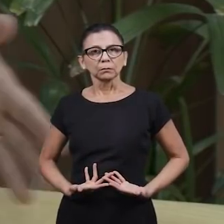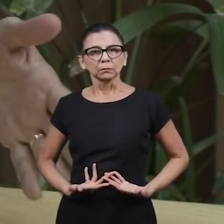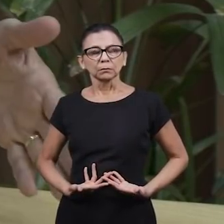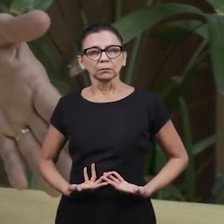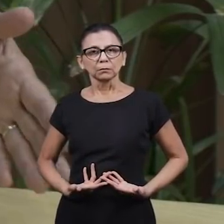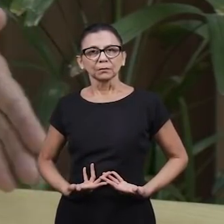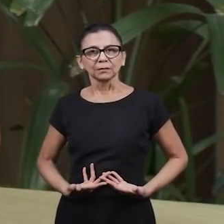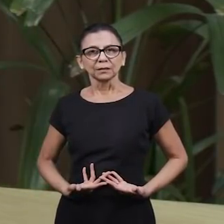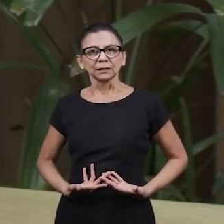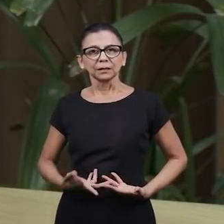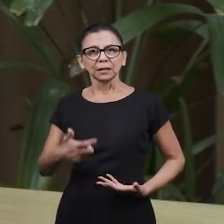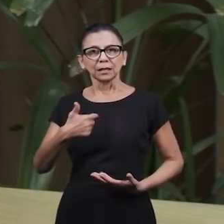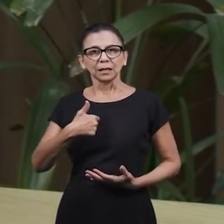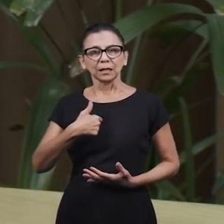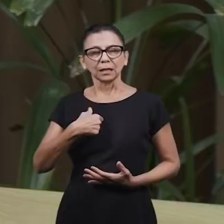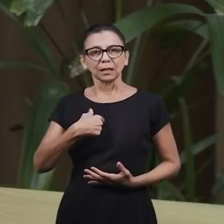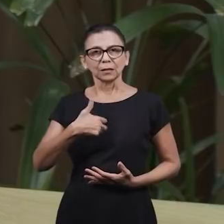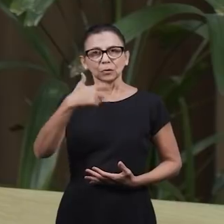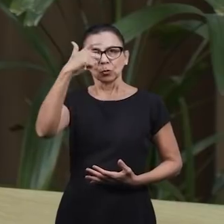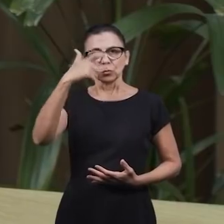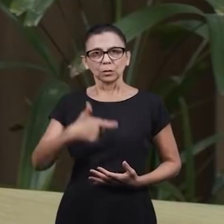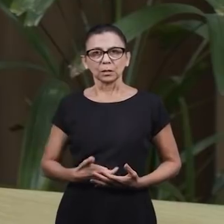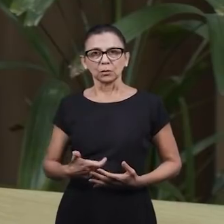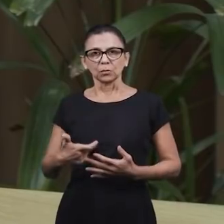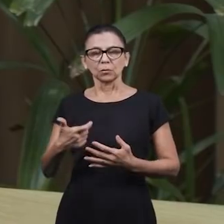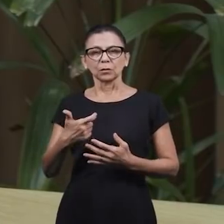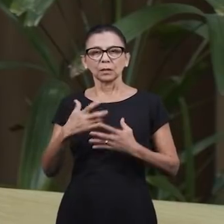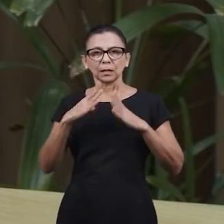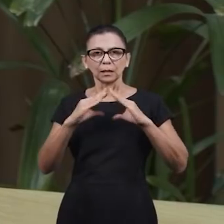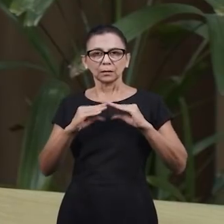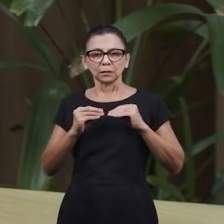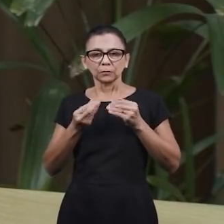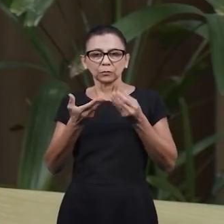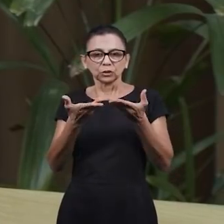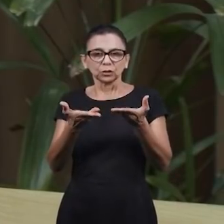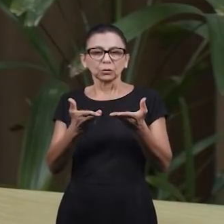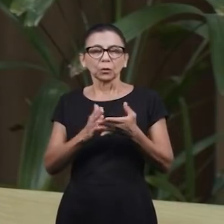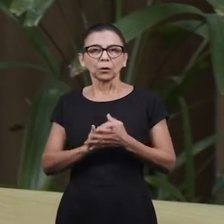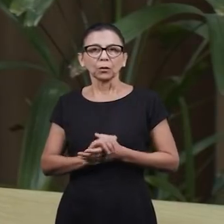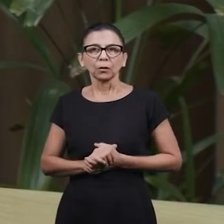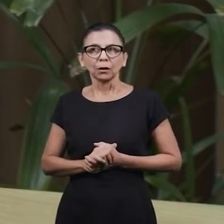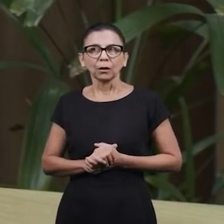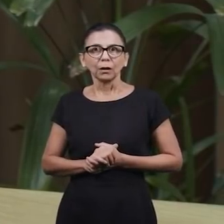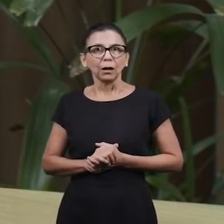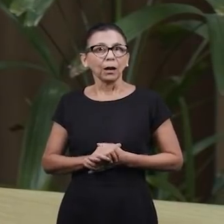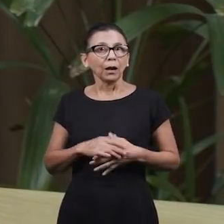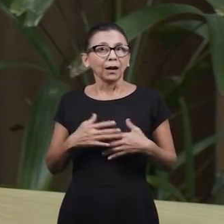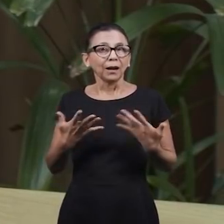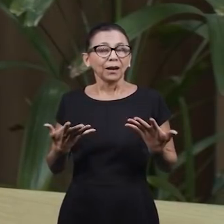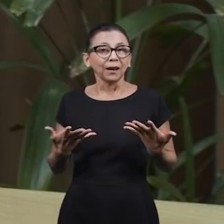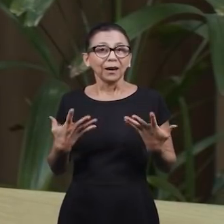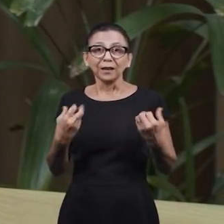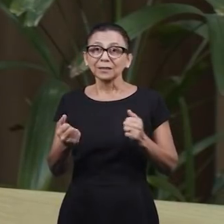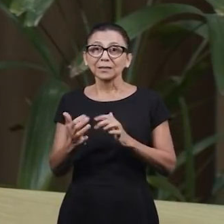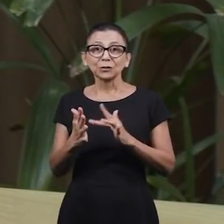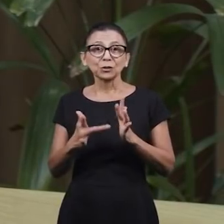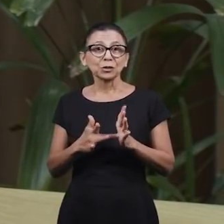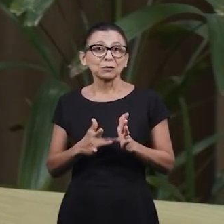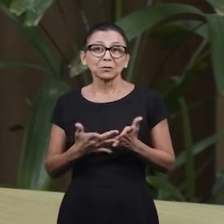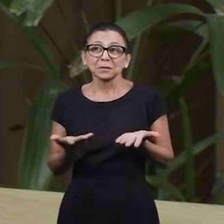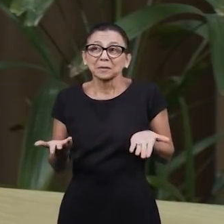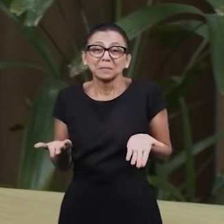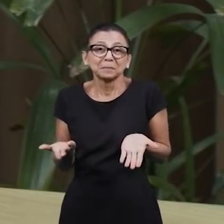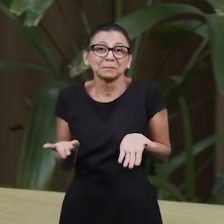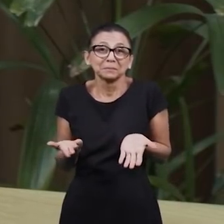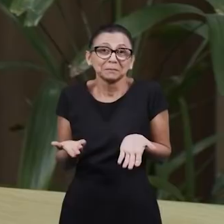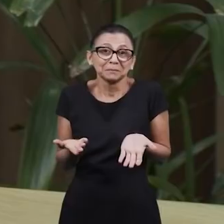hora se colocou de joelhos no seu quarto e se entregou ao Senhor Jesus. Não teve interferência de ninguém. Não foi a um